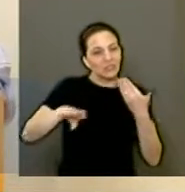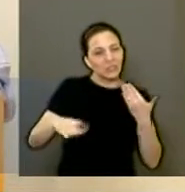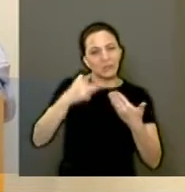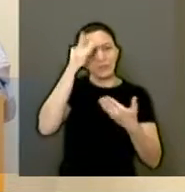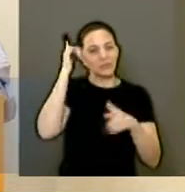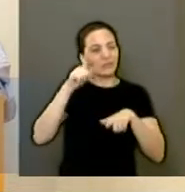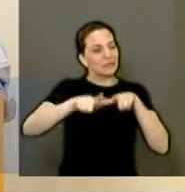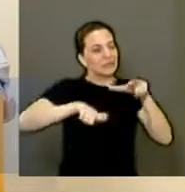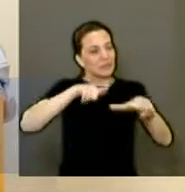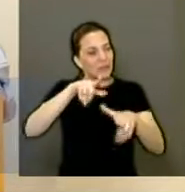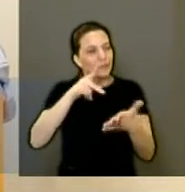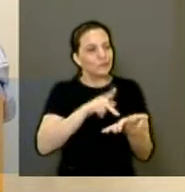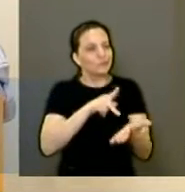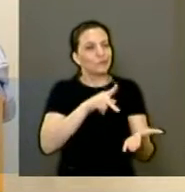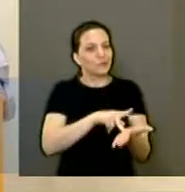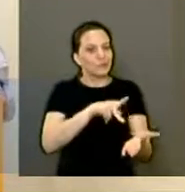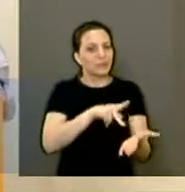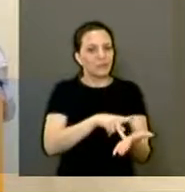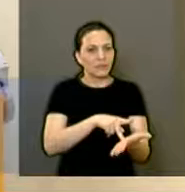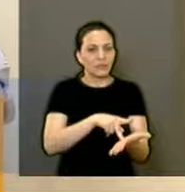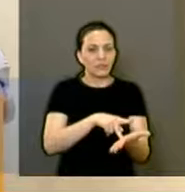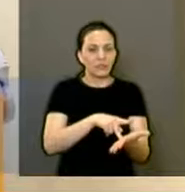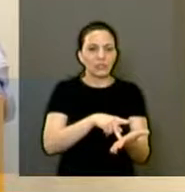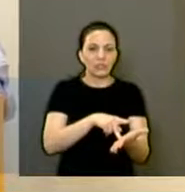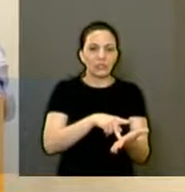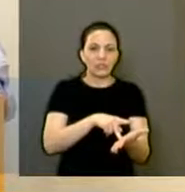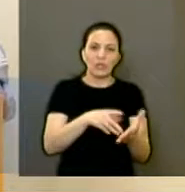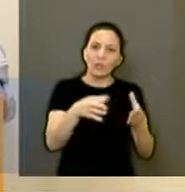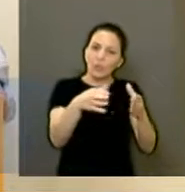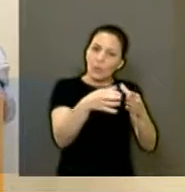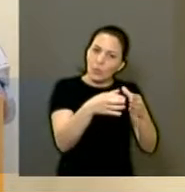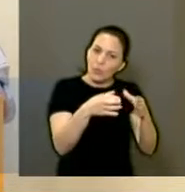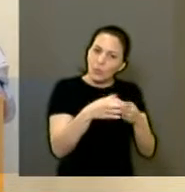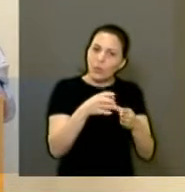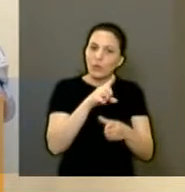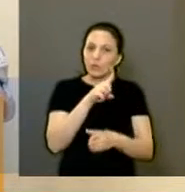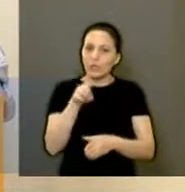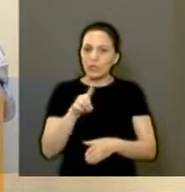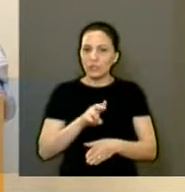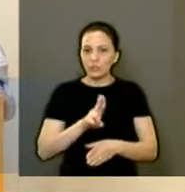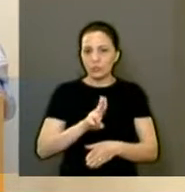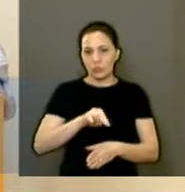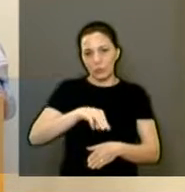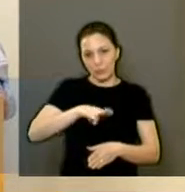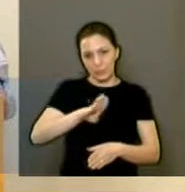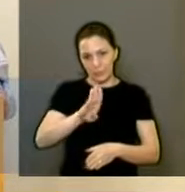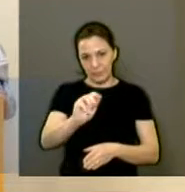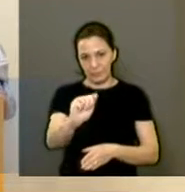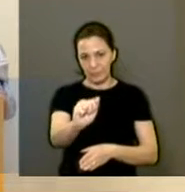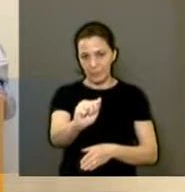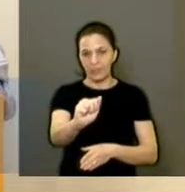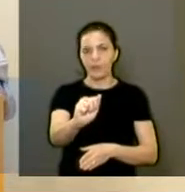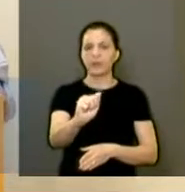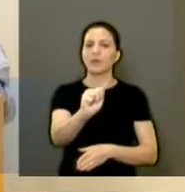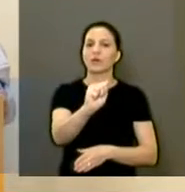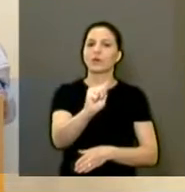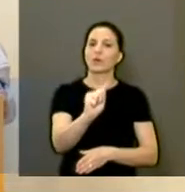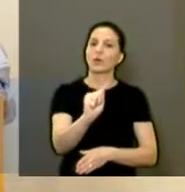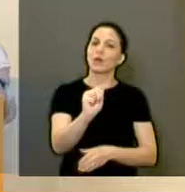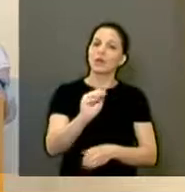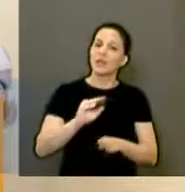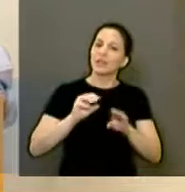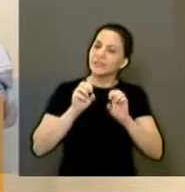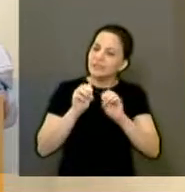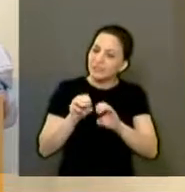estão trabalhando o pessoal da sun do pessoal que está dando aulas